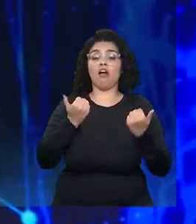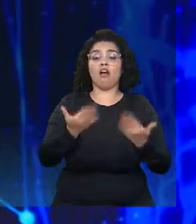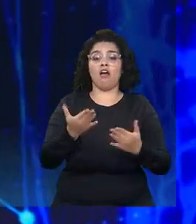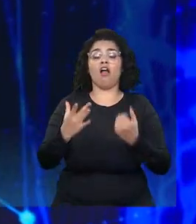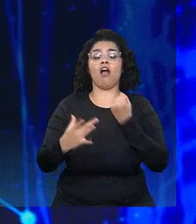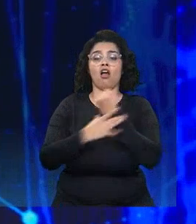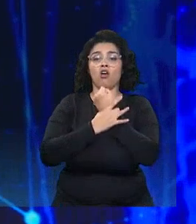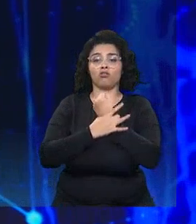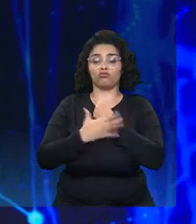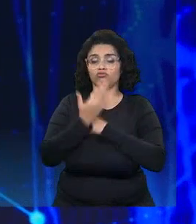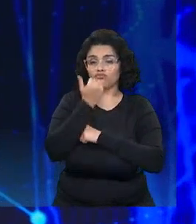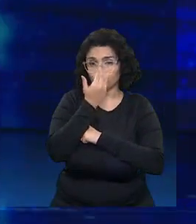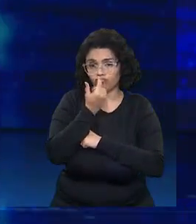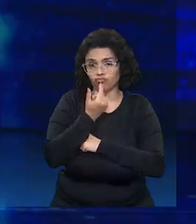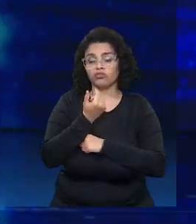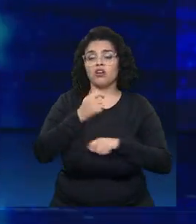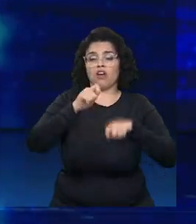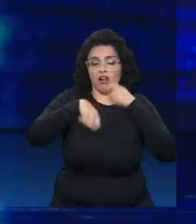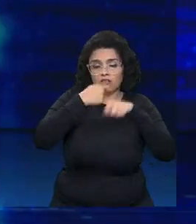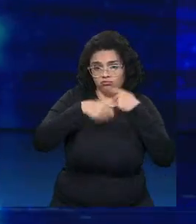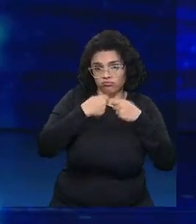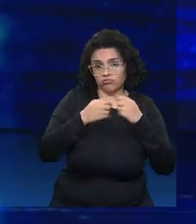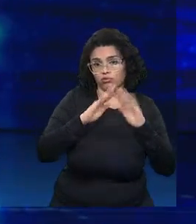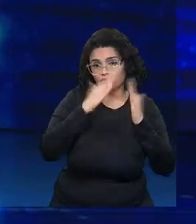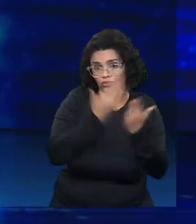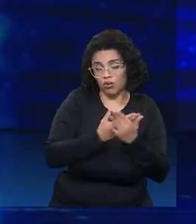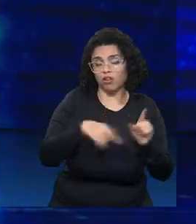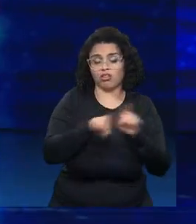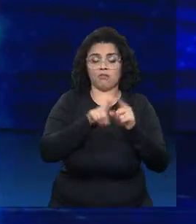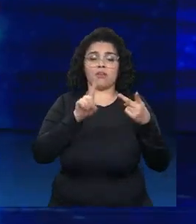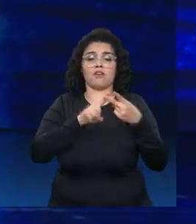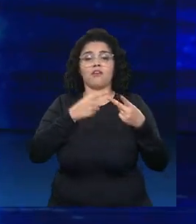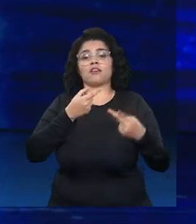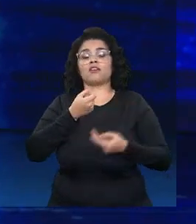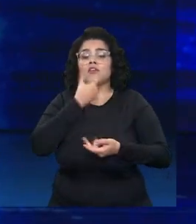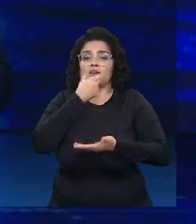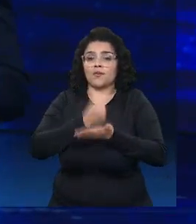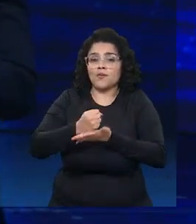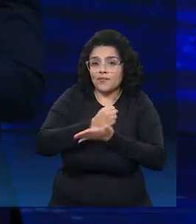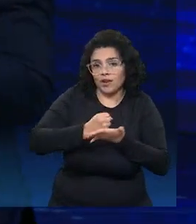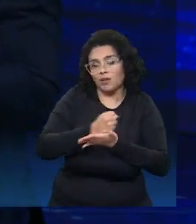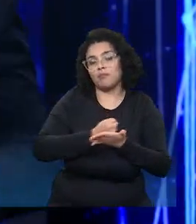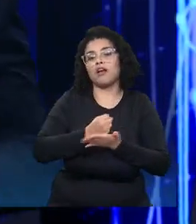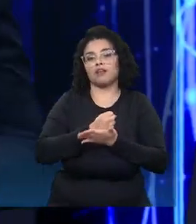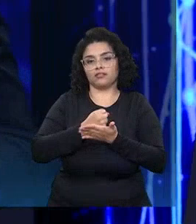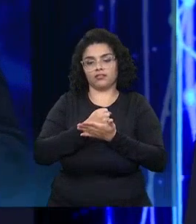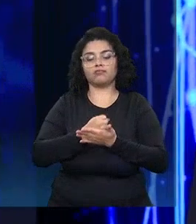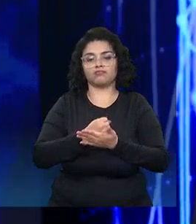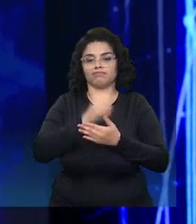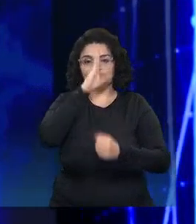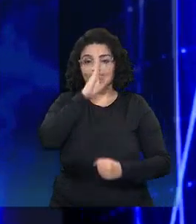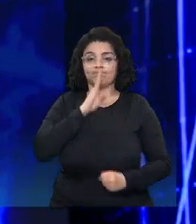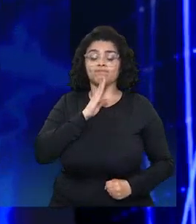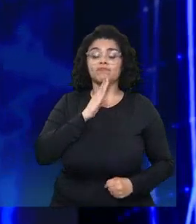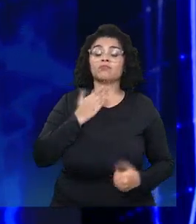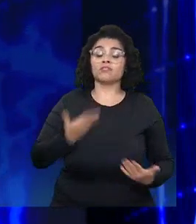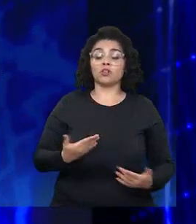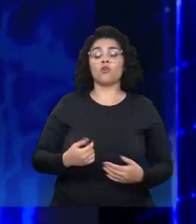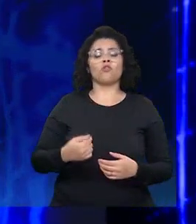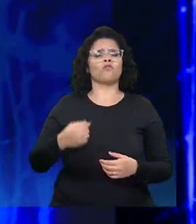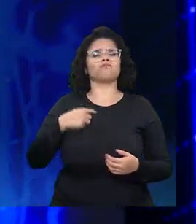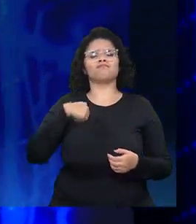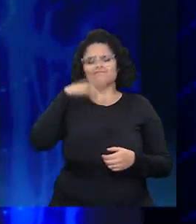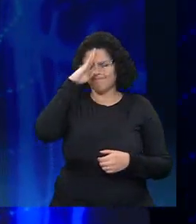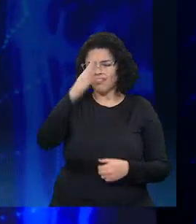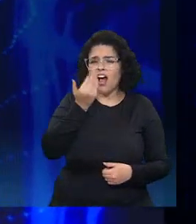escolar vou garantir a farmácia popular no nosso governo também não vai faltar merenda porque a segurança alimentar é uma questão